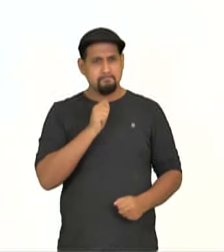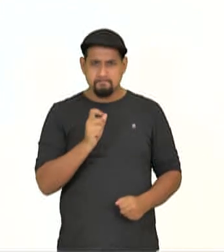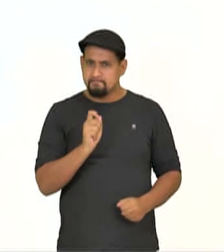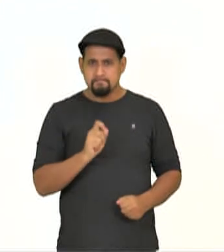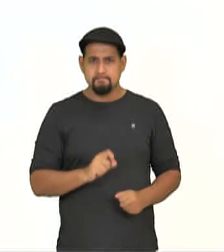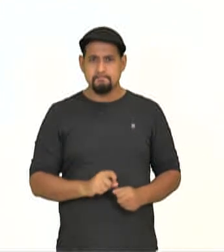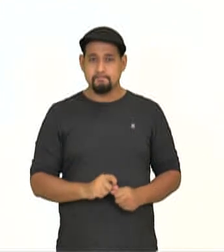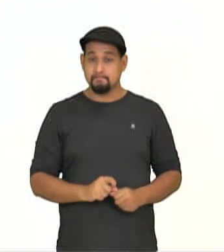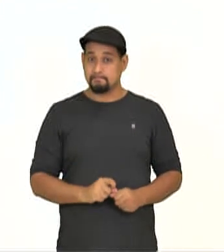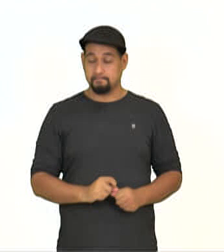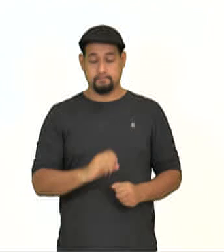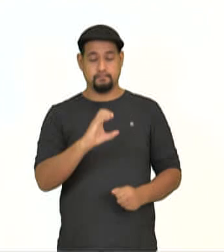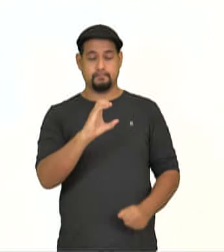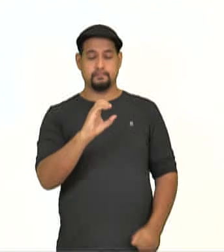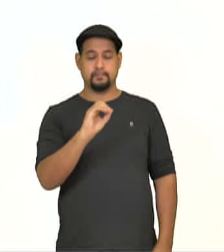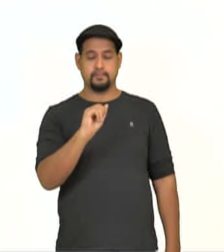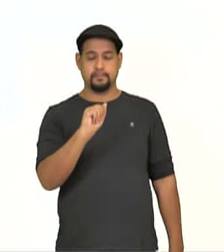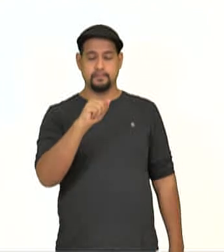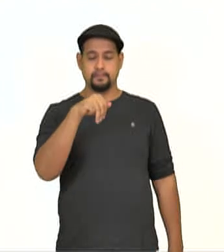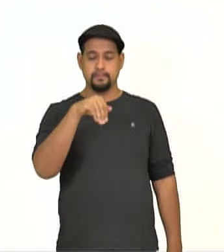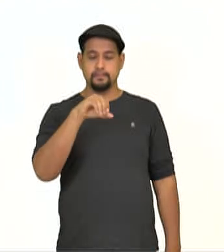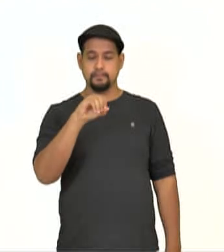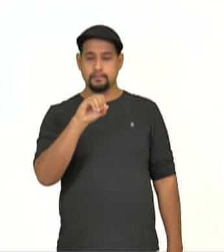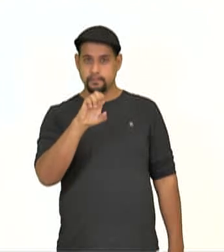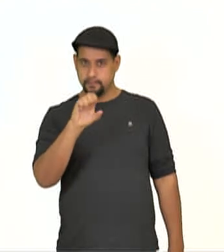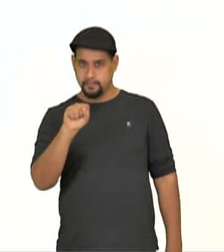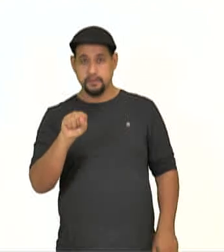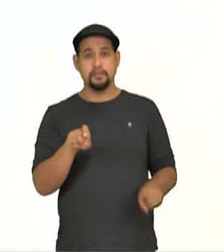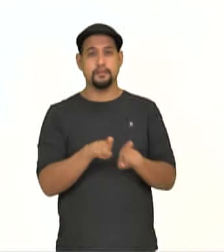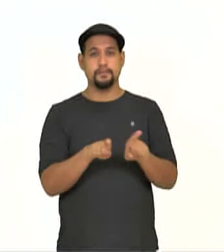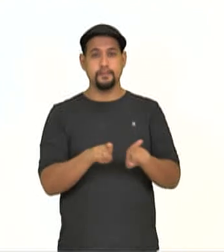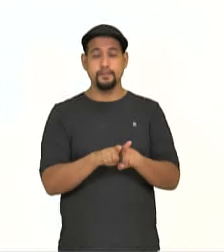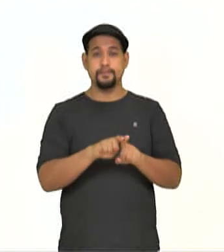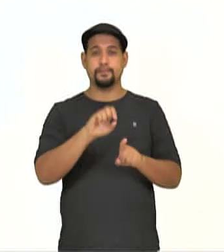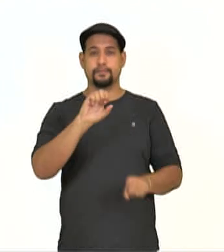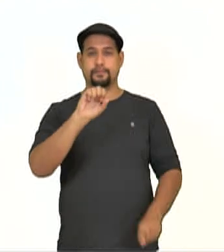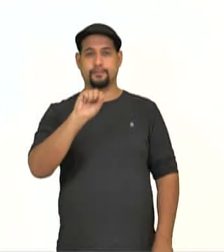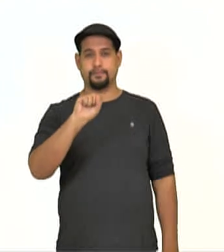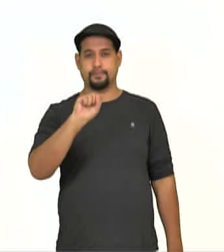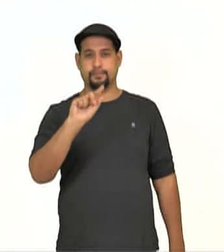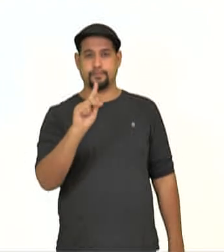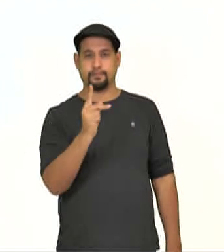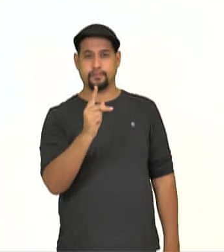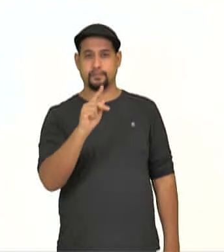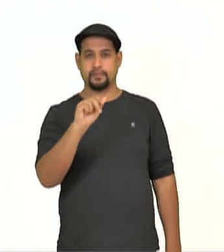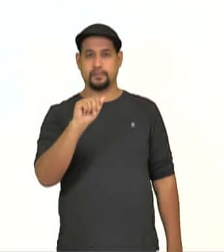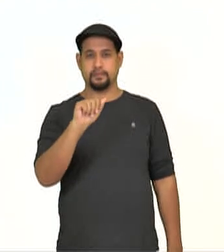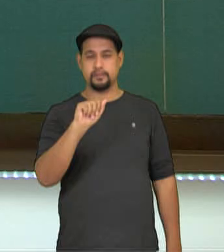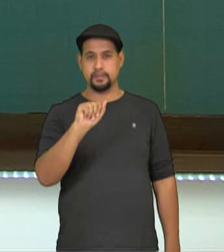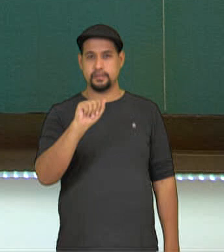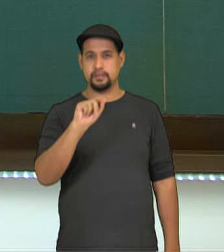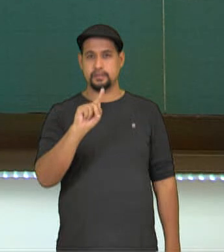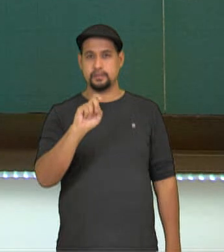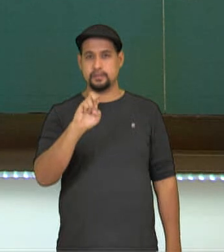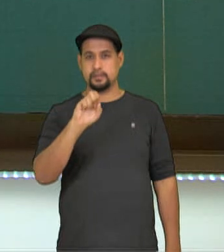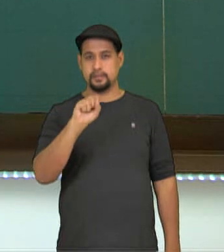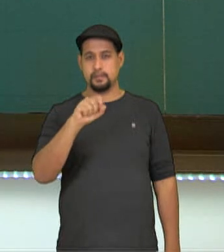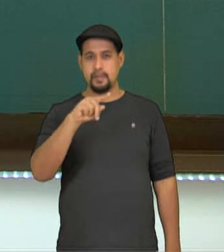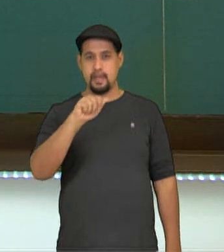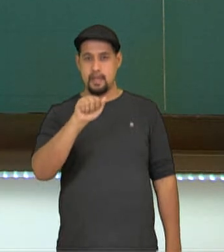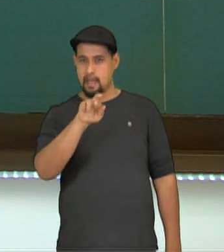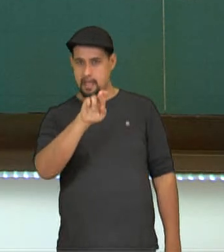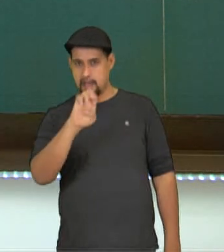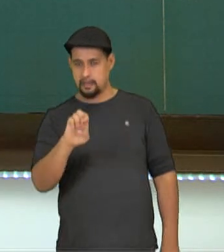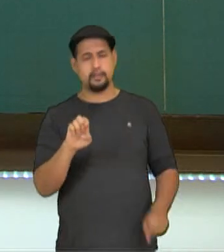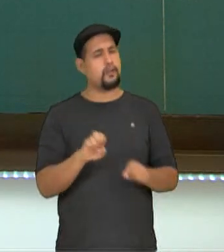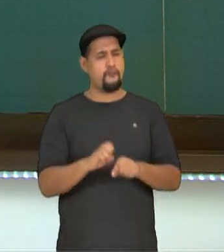estou falando de Camões e de Shakespeare, William Shakespeare. Na verdade, eu diria até mais que expoentes, são gigantes, monstros